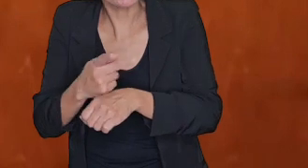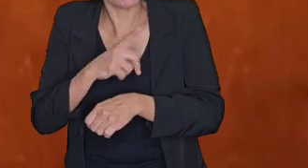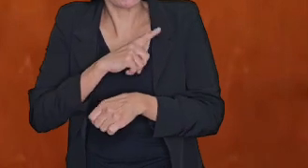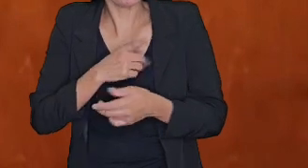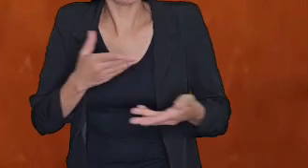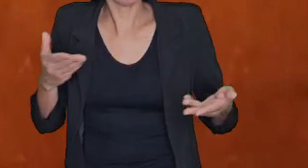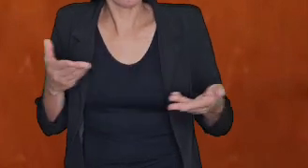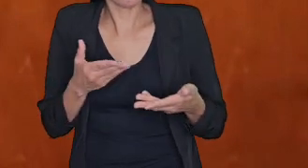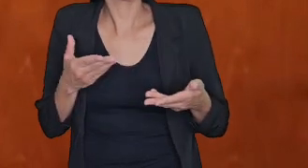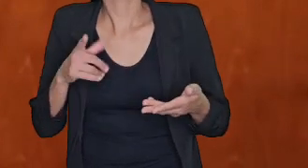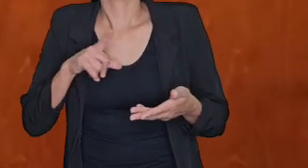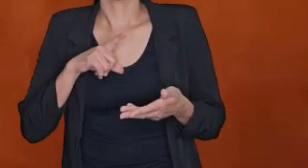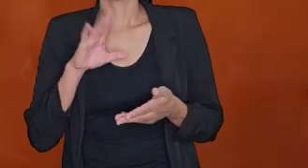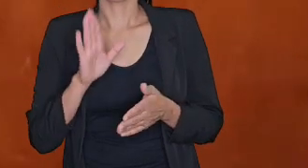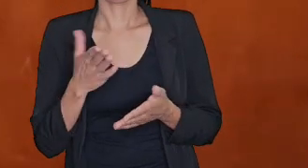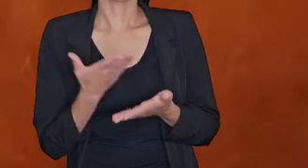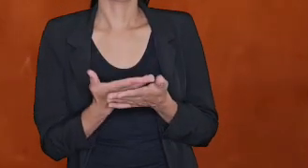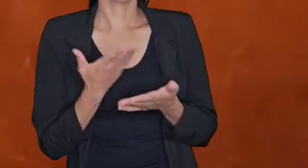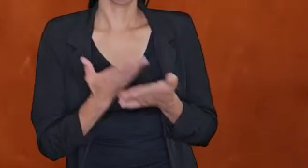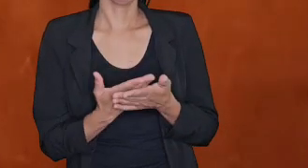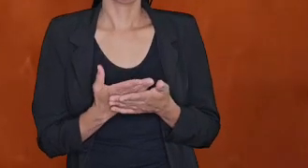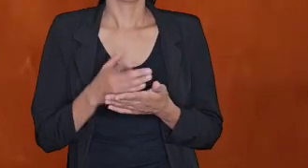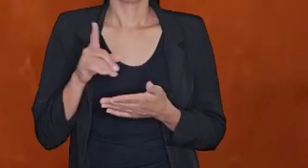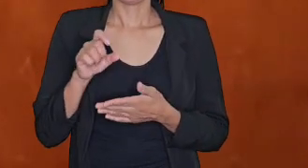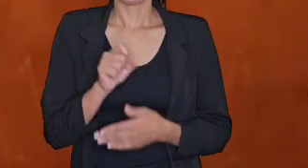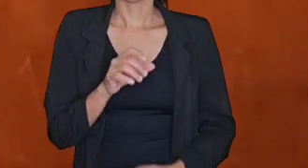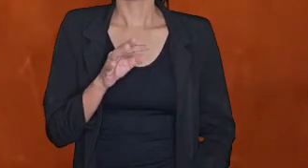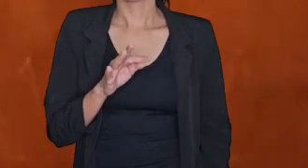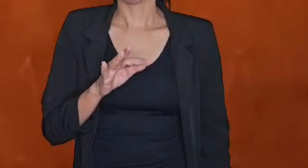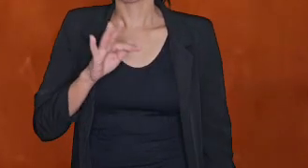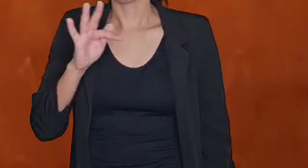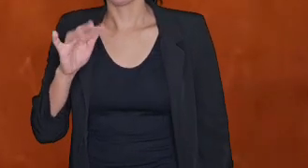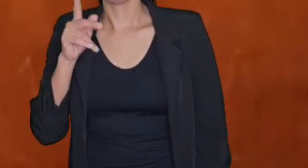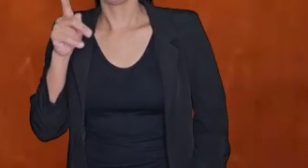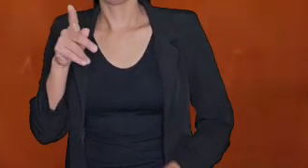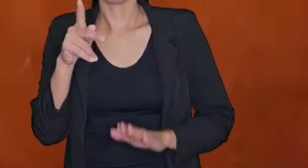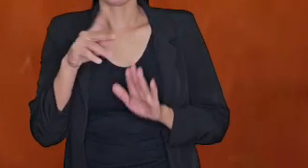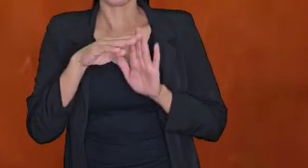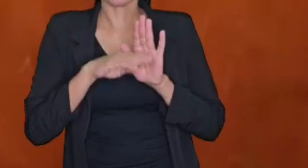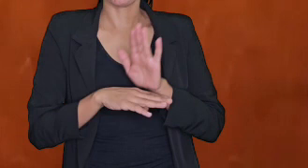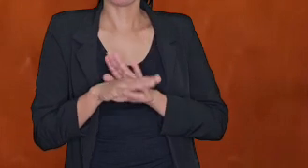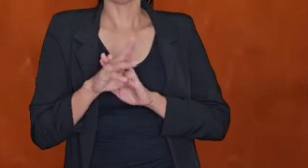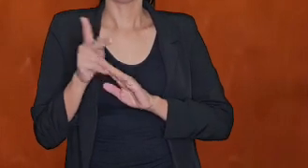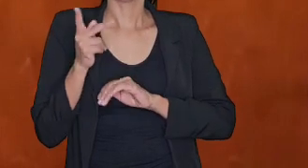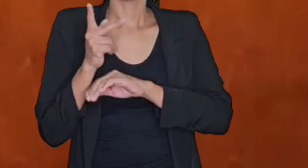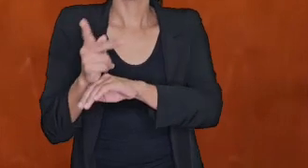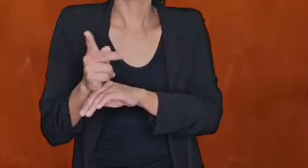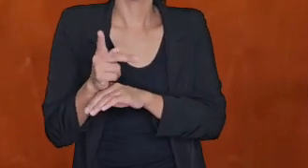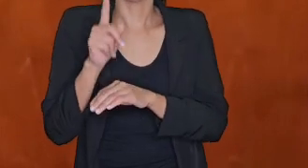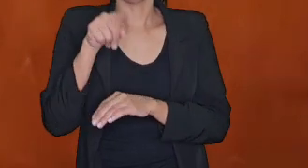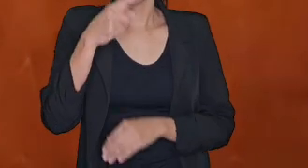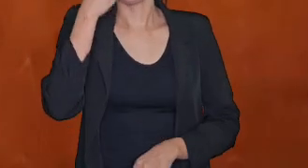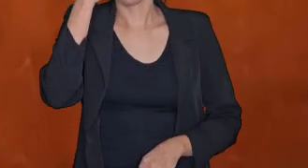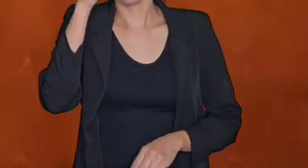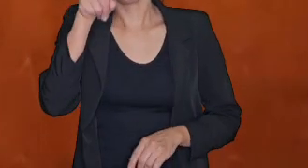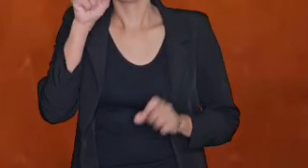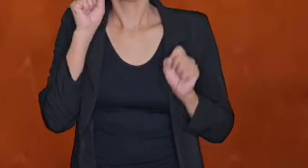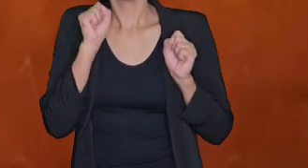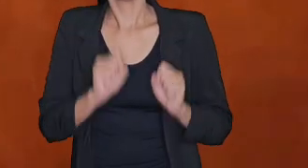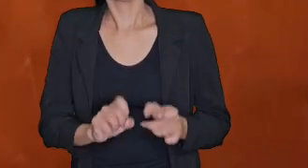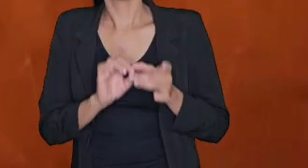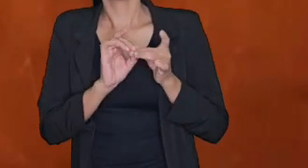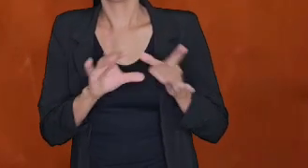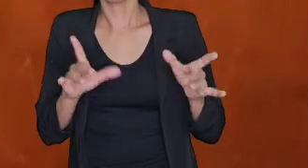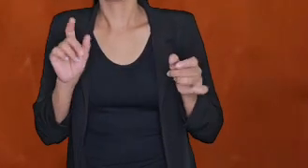bens, faz uma busca. Existe hoje, até existem estudos, acho que até está no STF, tem até um nome, o programa de você fazer a